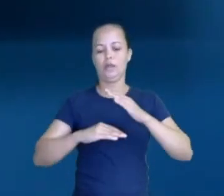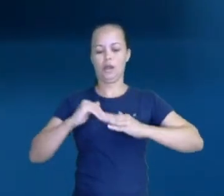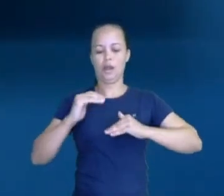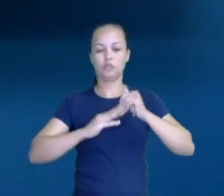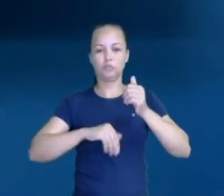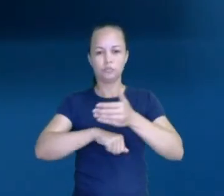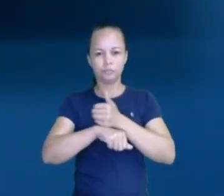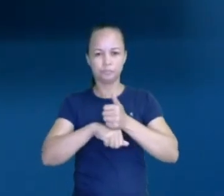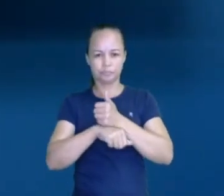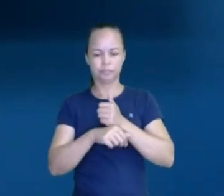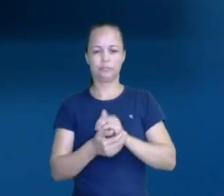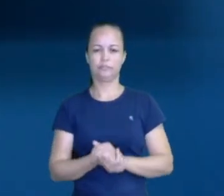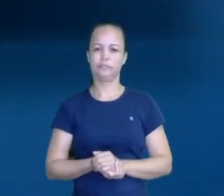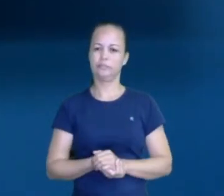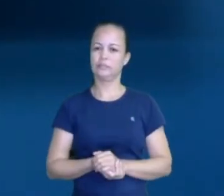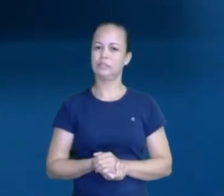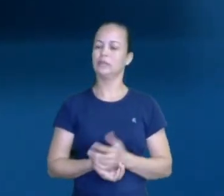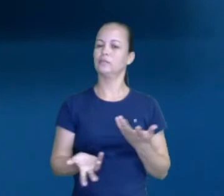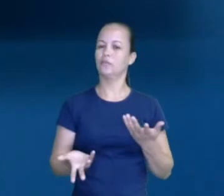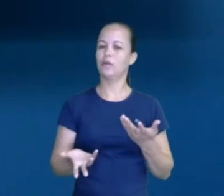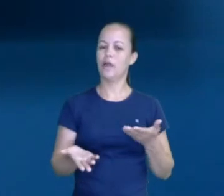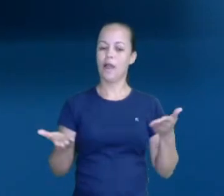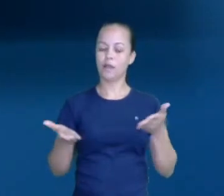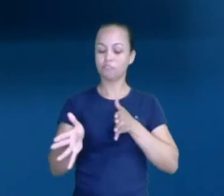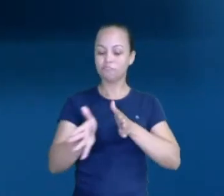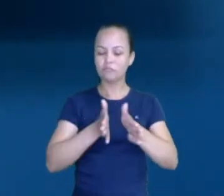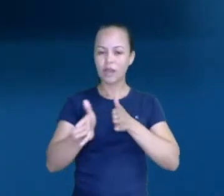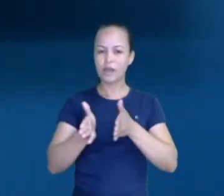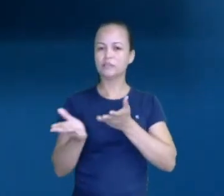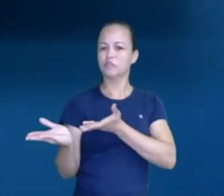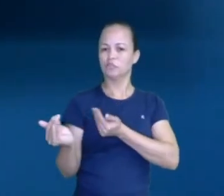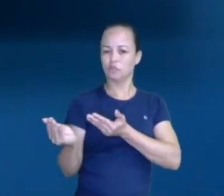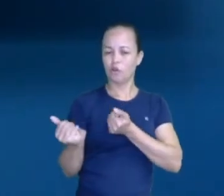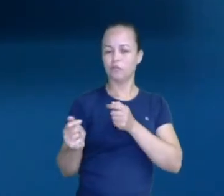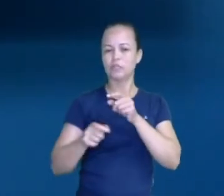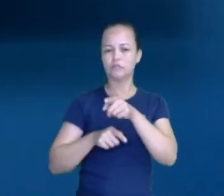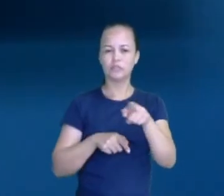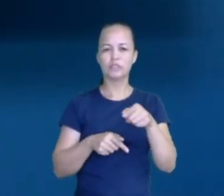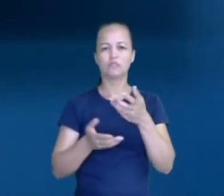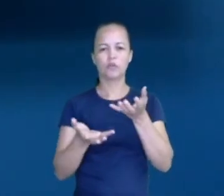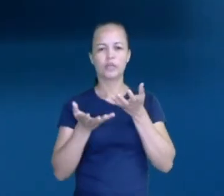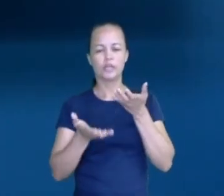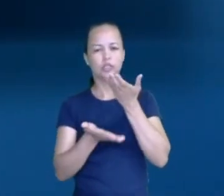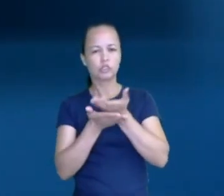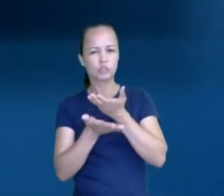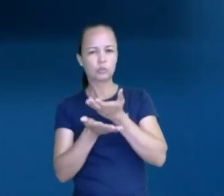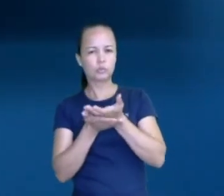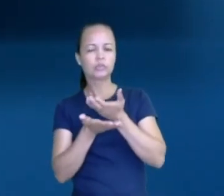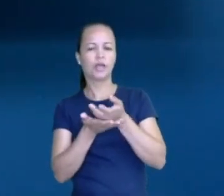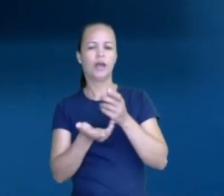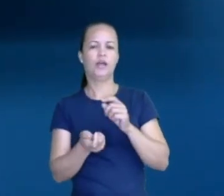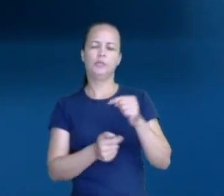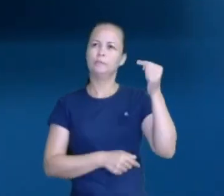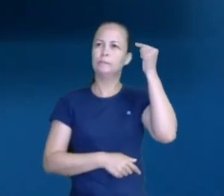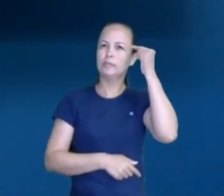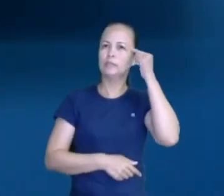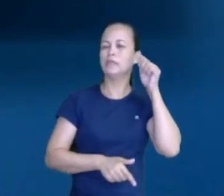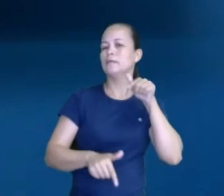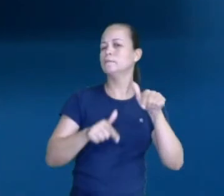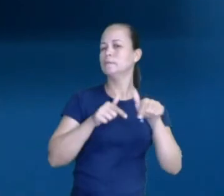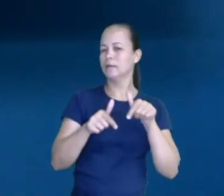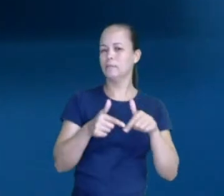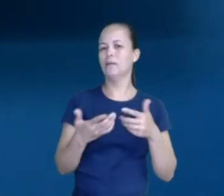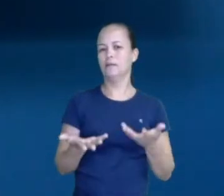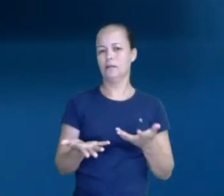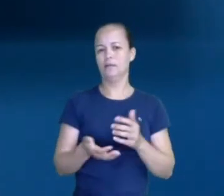você vai estudar e pensar, eu vou querer trabalhar na televisão. Então você vai estudar para